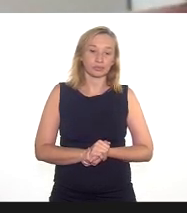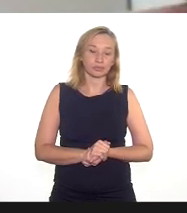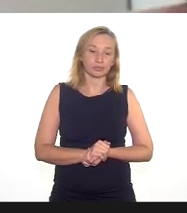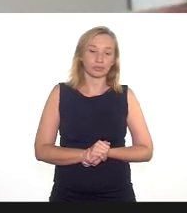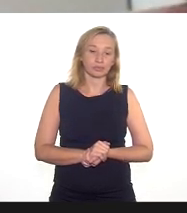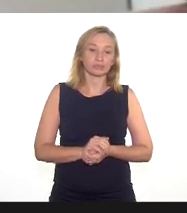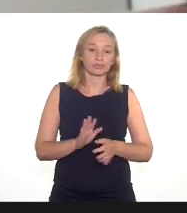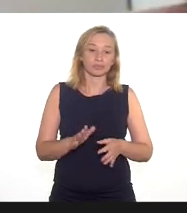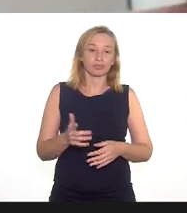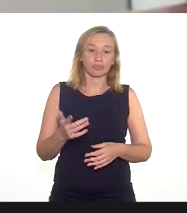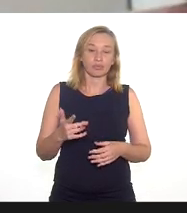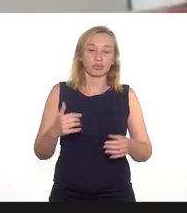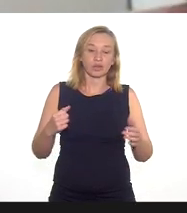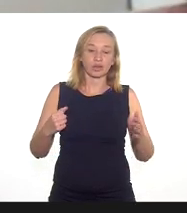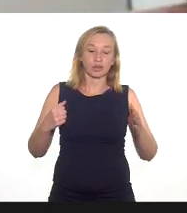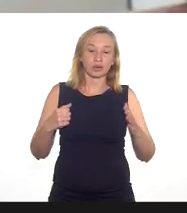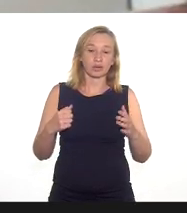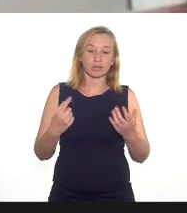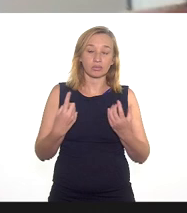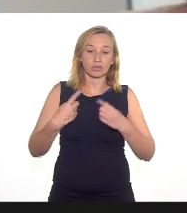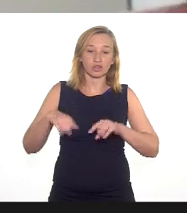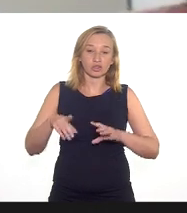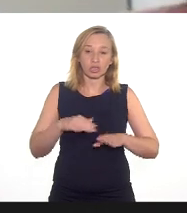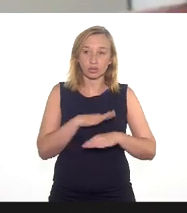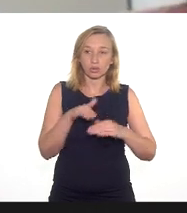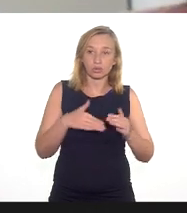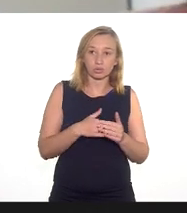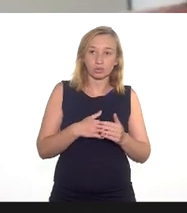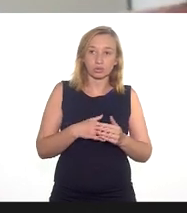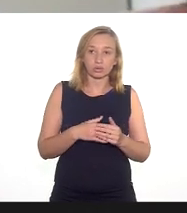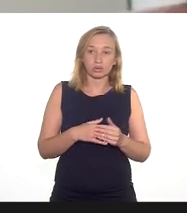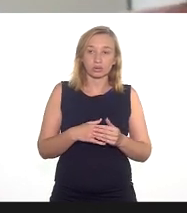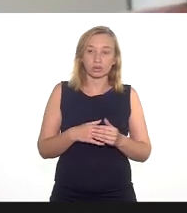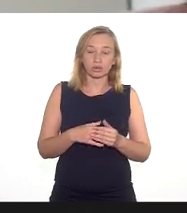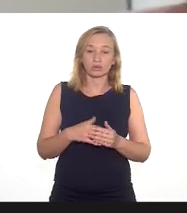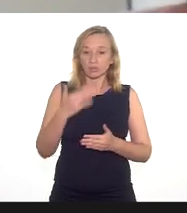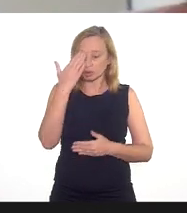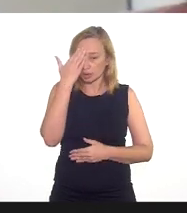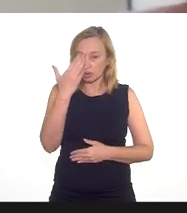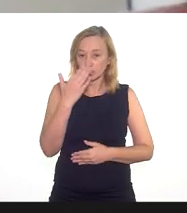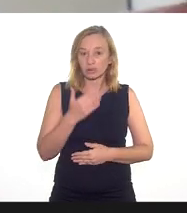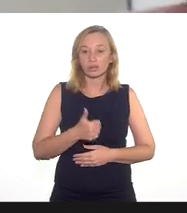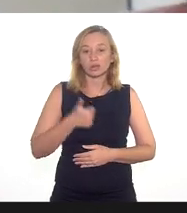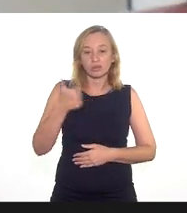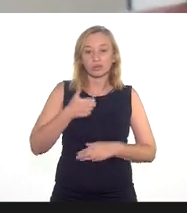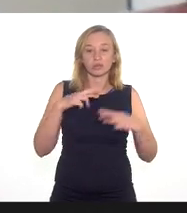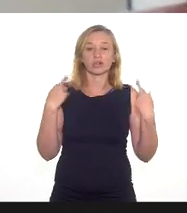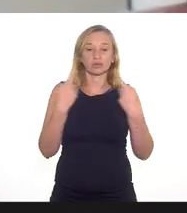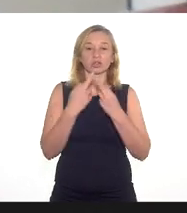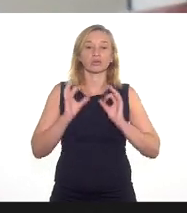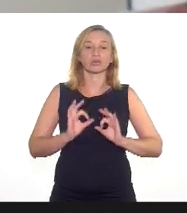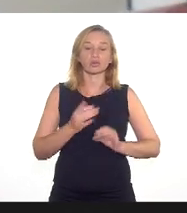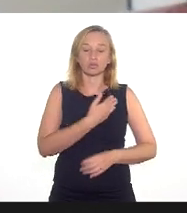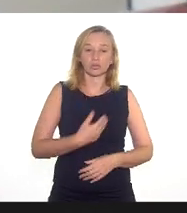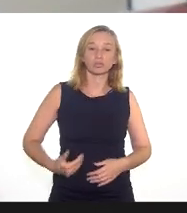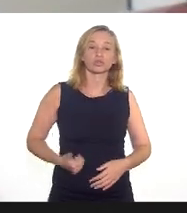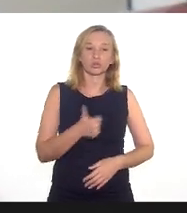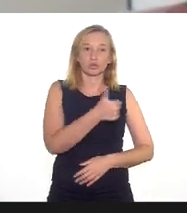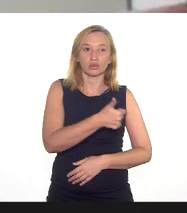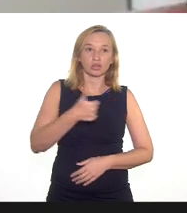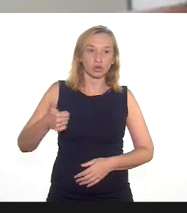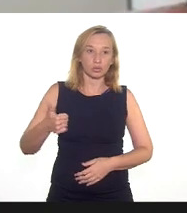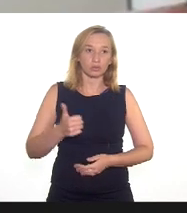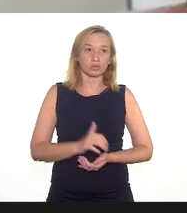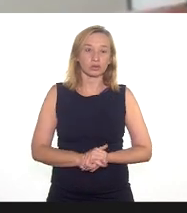Isso vai impactar todas as curvas de contágio. Então, eu agradeço essa primeira audiência pública de